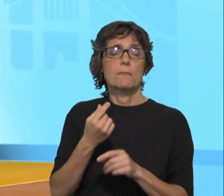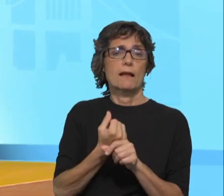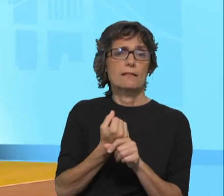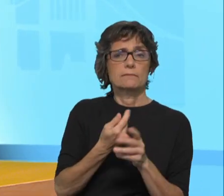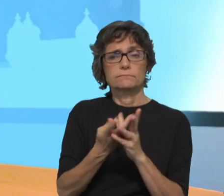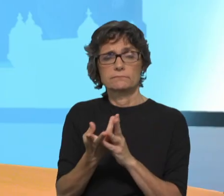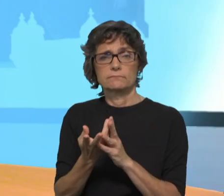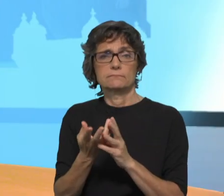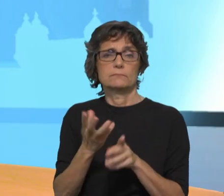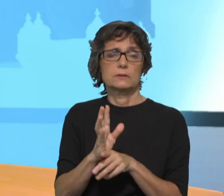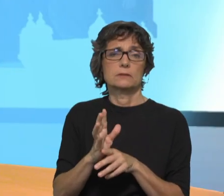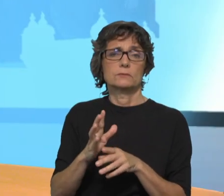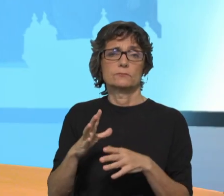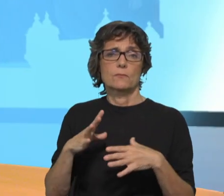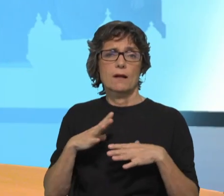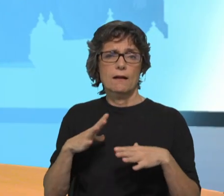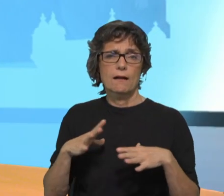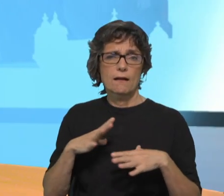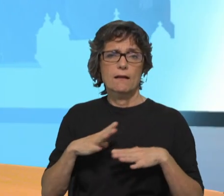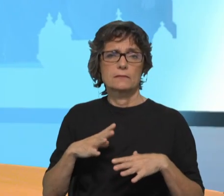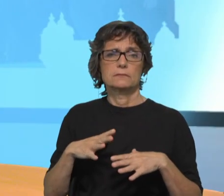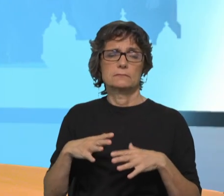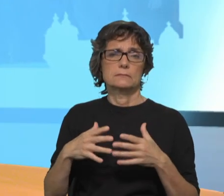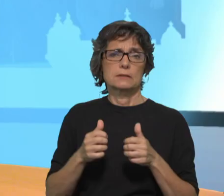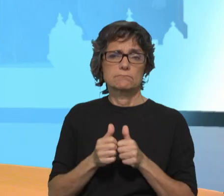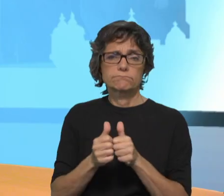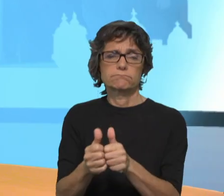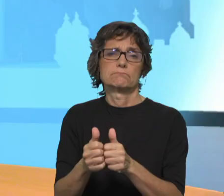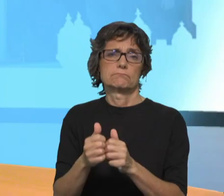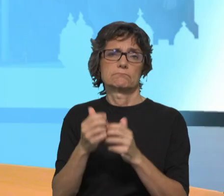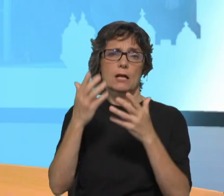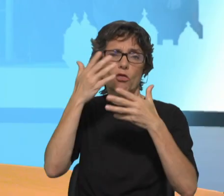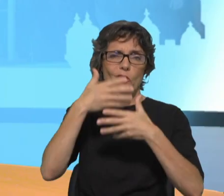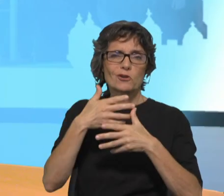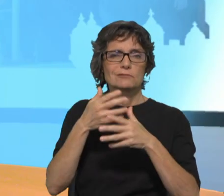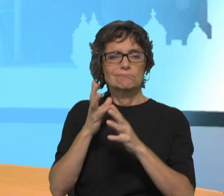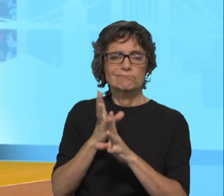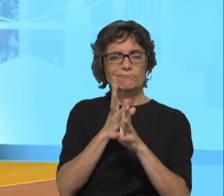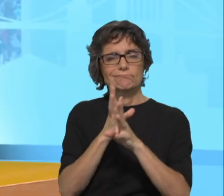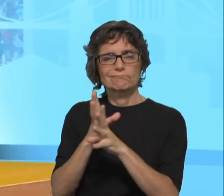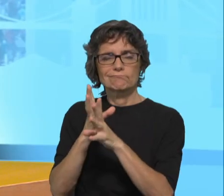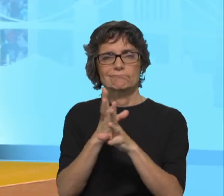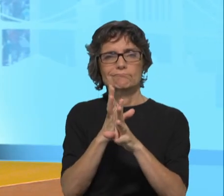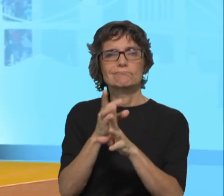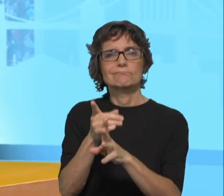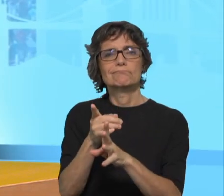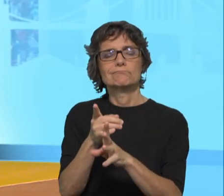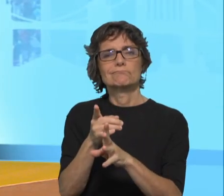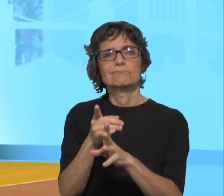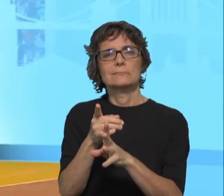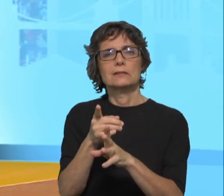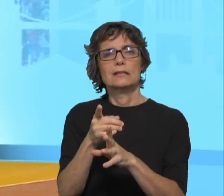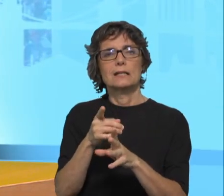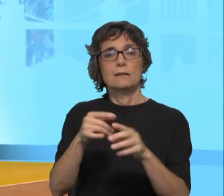as caminhadas da fé, e a caminhada da fé é uma caminhada noturna, cada vez mais direcionada não só para o